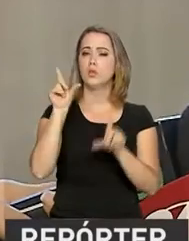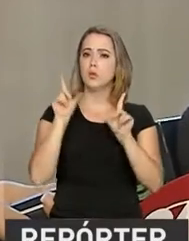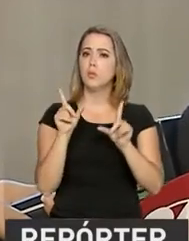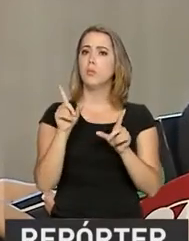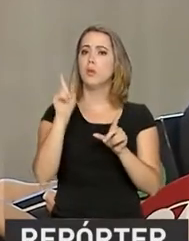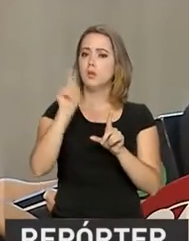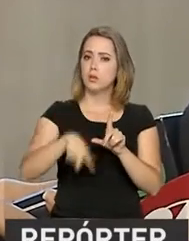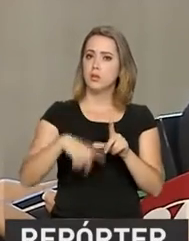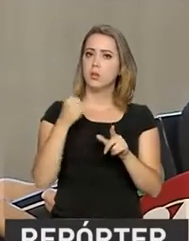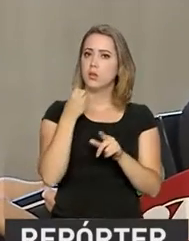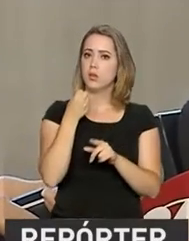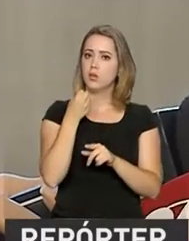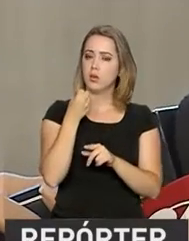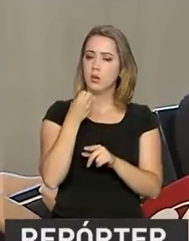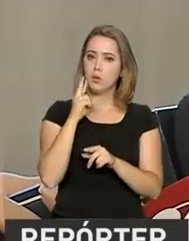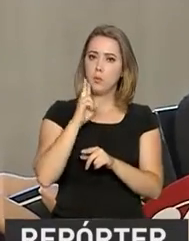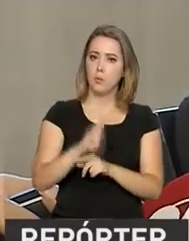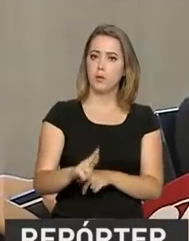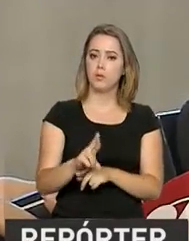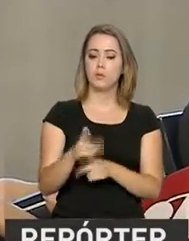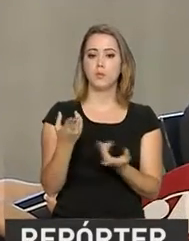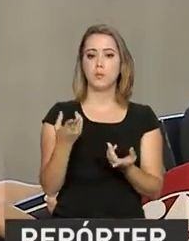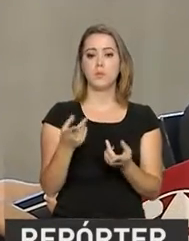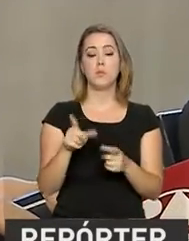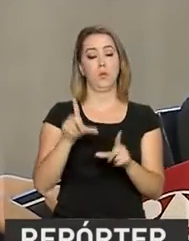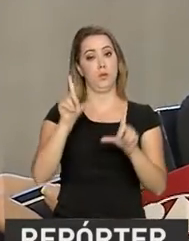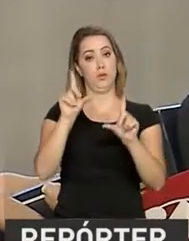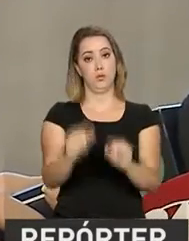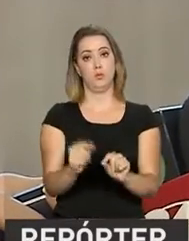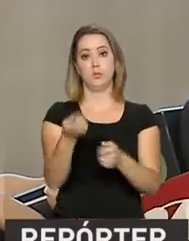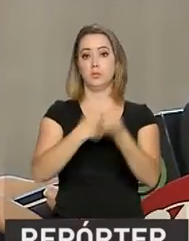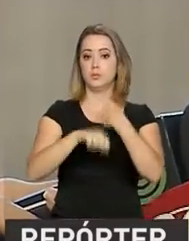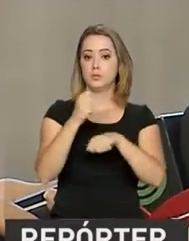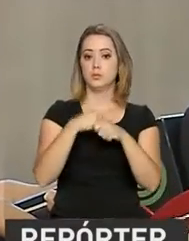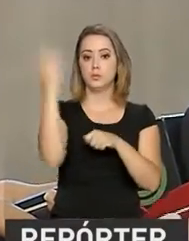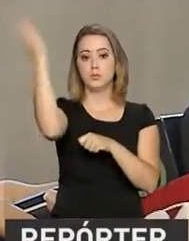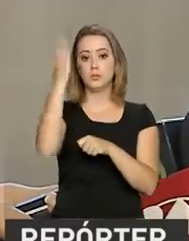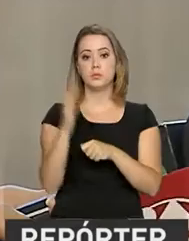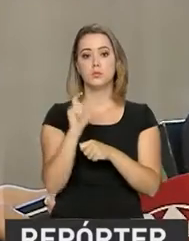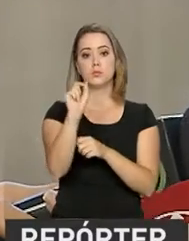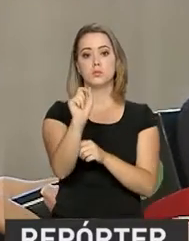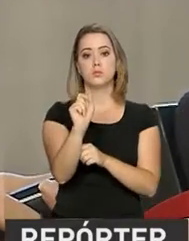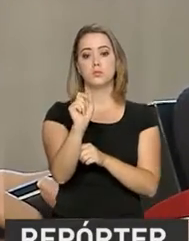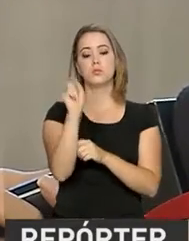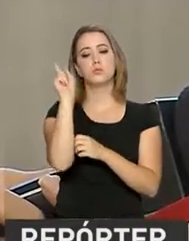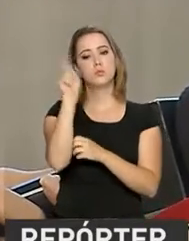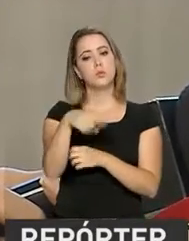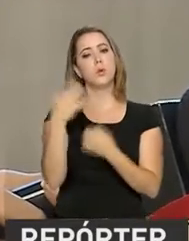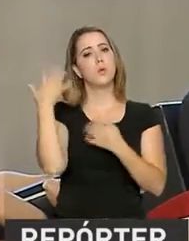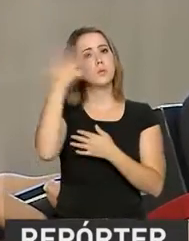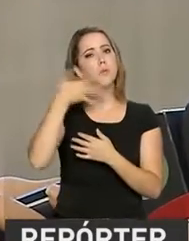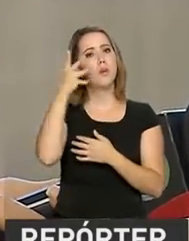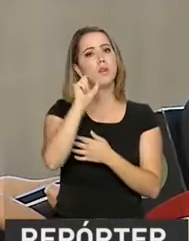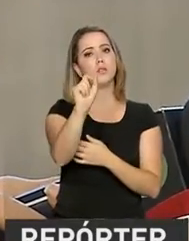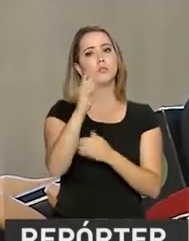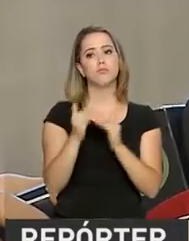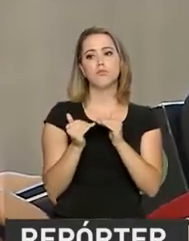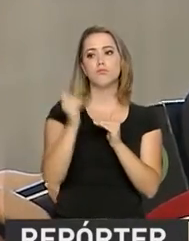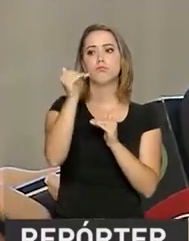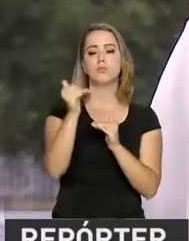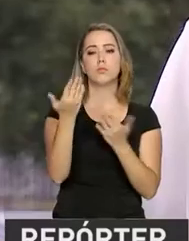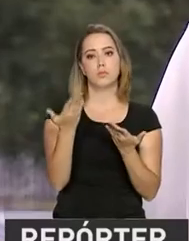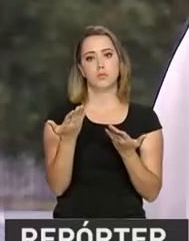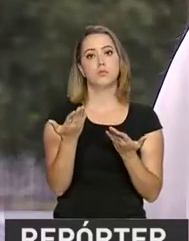é menos é ativo da economia brasileira esse recorte que explica esse superávit